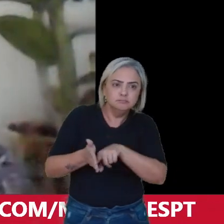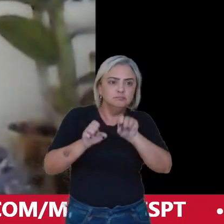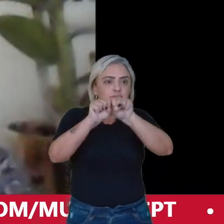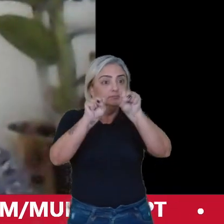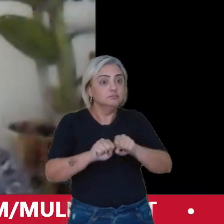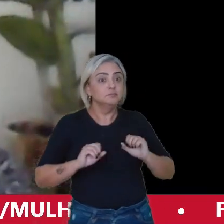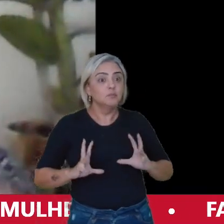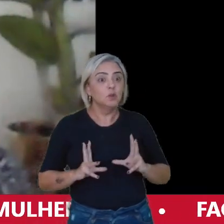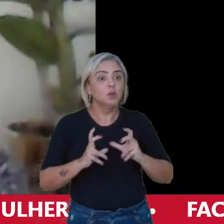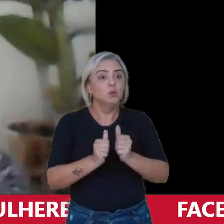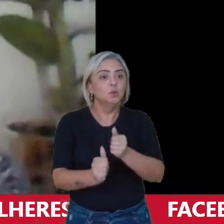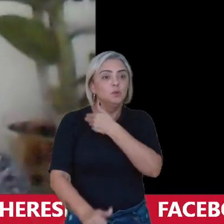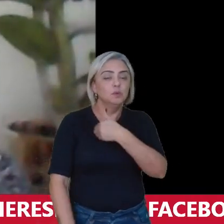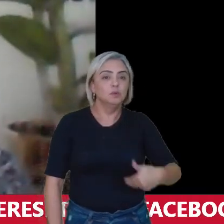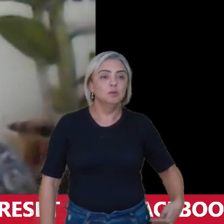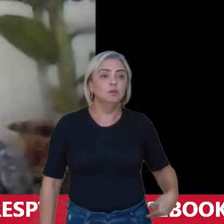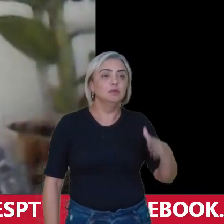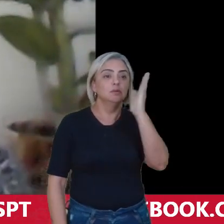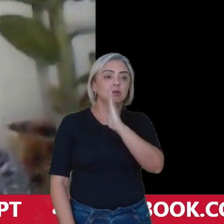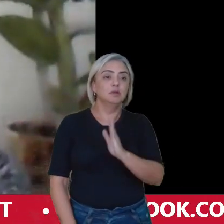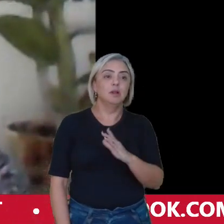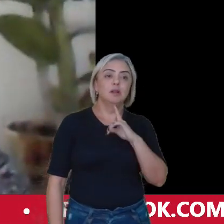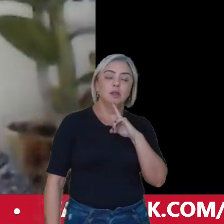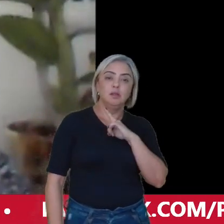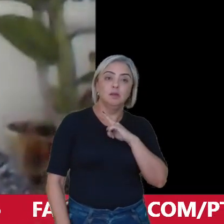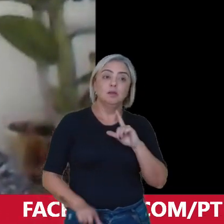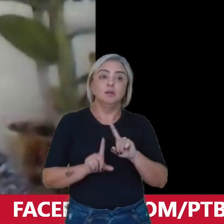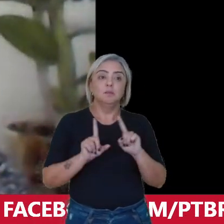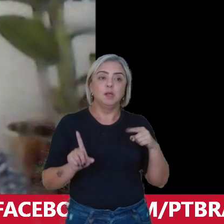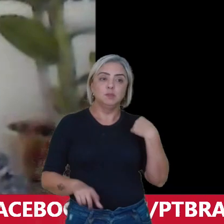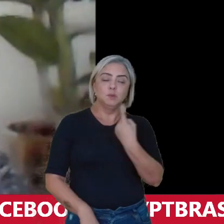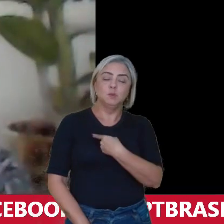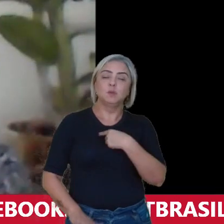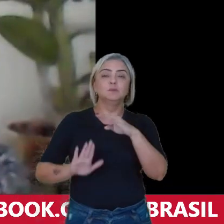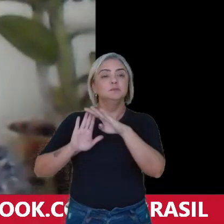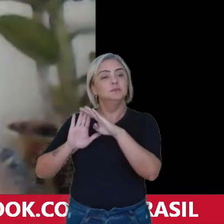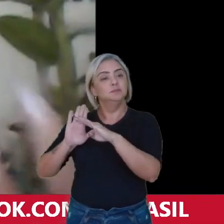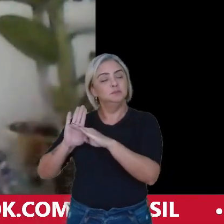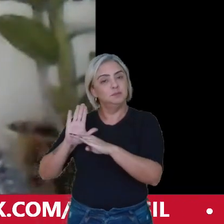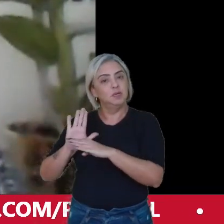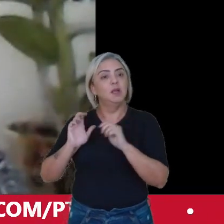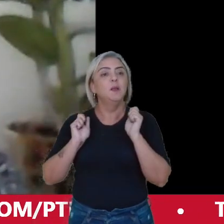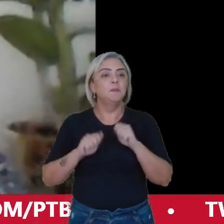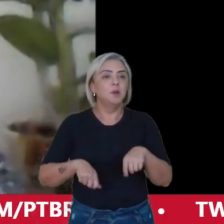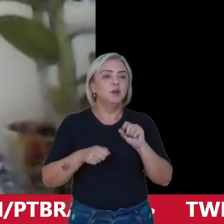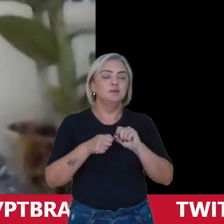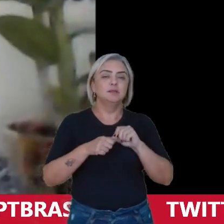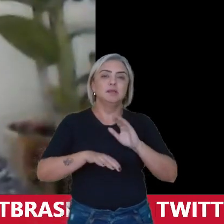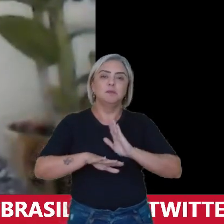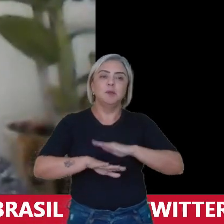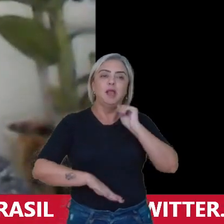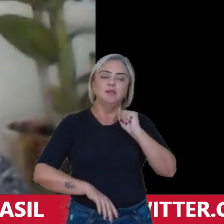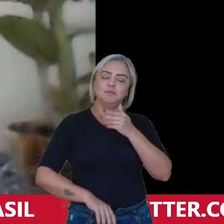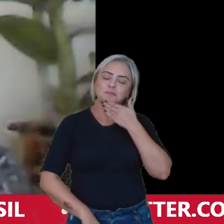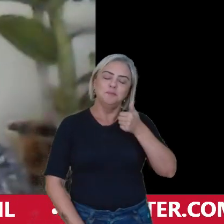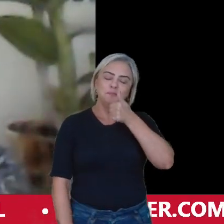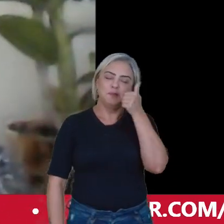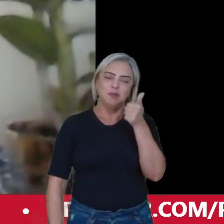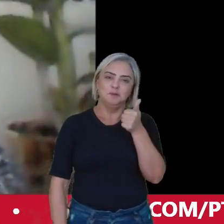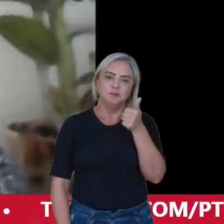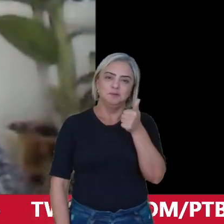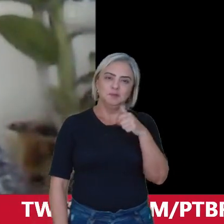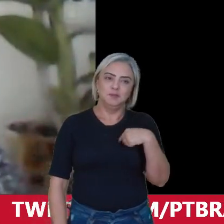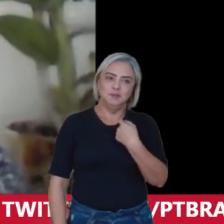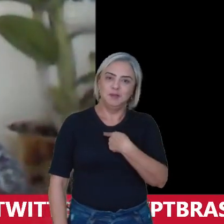de tudo que o Estado brasileiro tem hoje, mas, sobretudo, o que é que o nosso programa pode fazer mais e pode fazer melhor. Então,